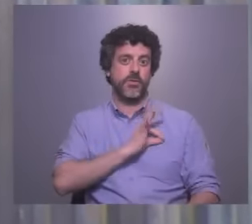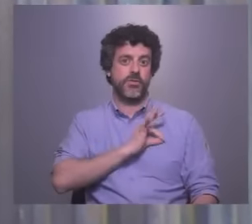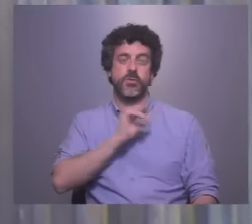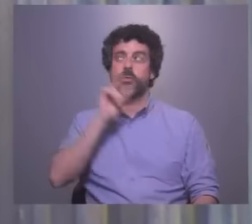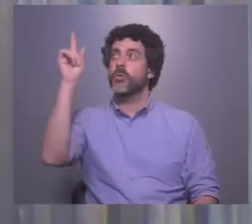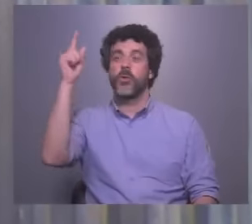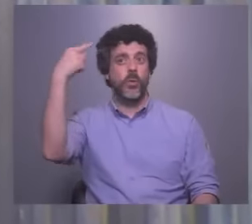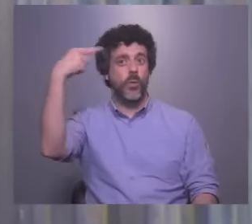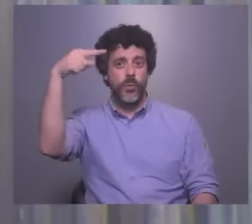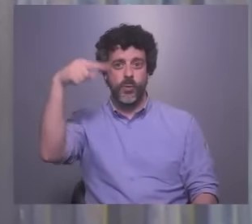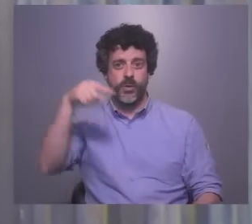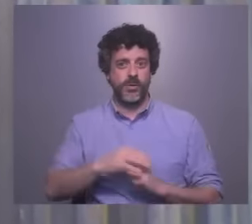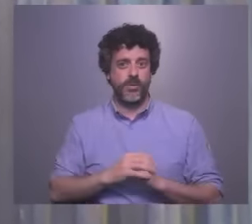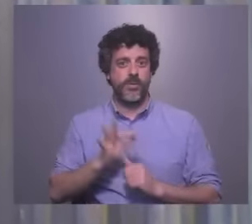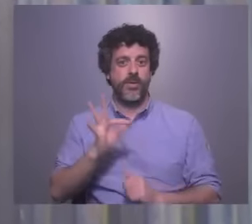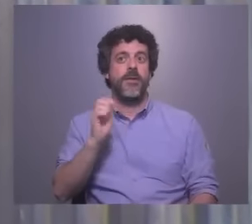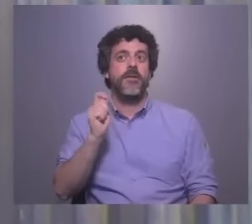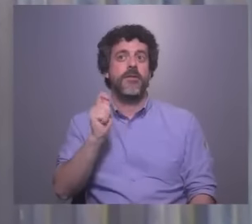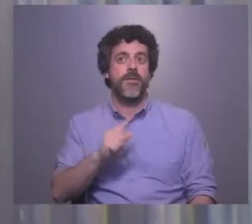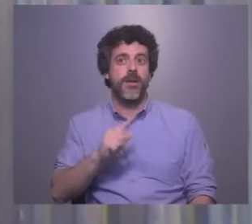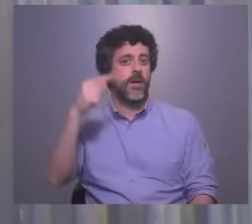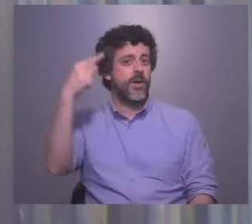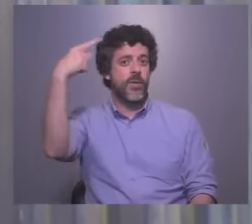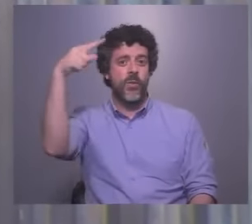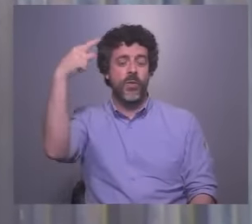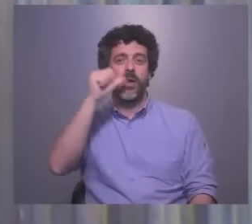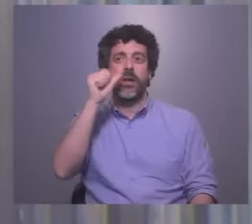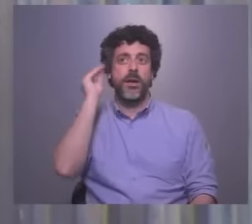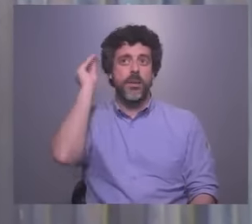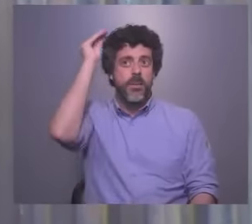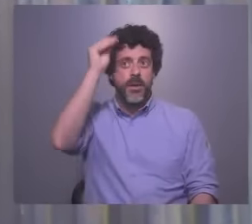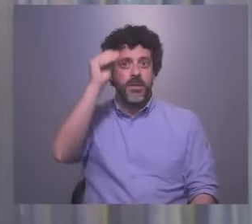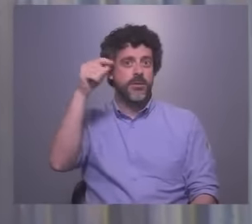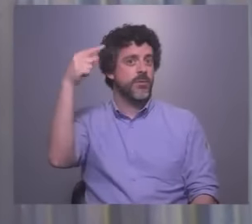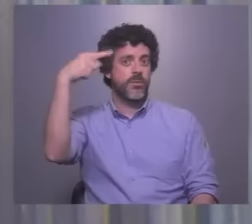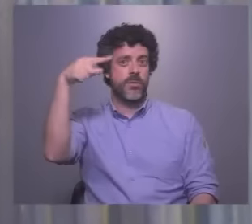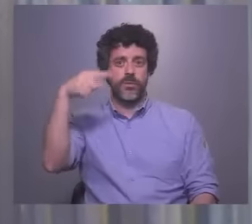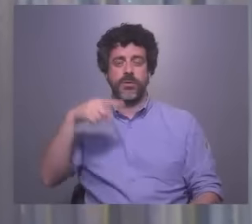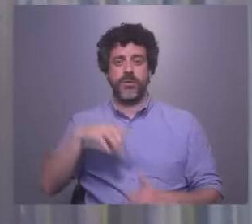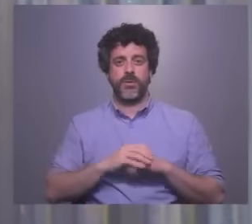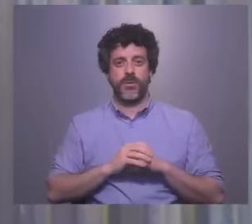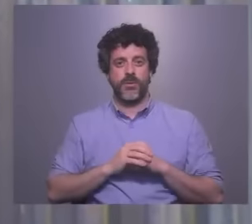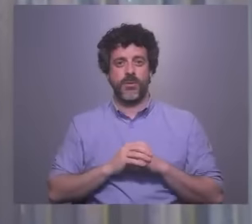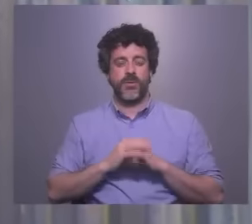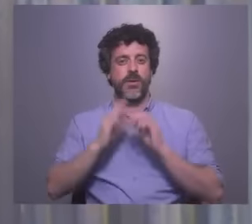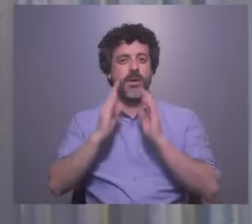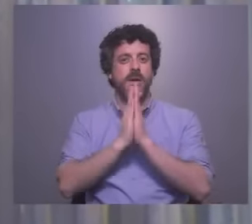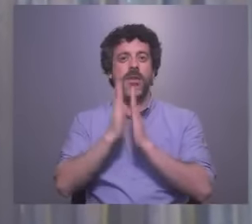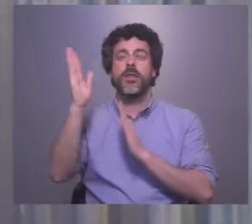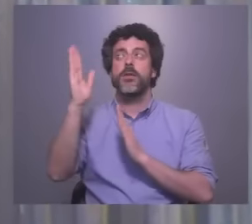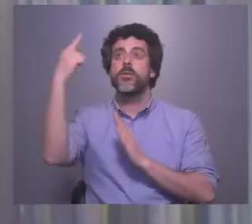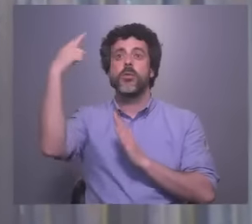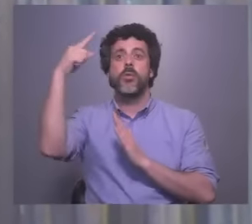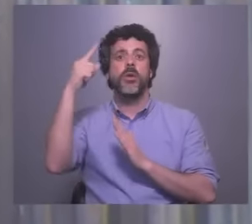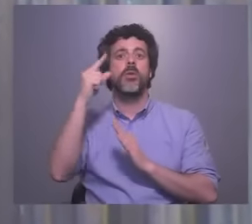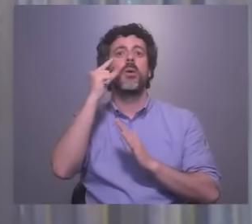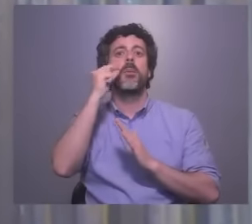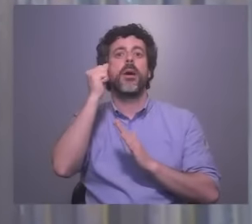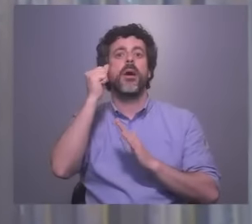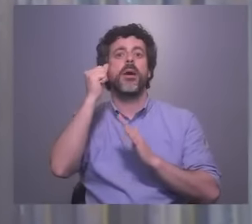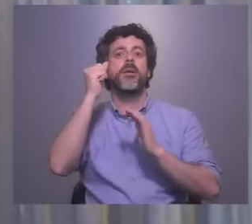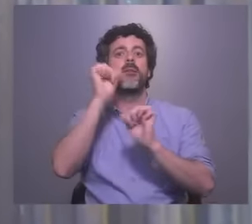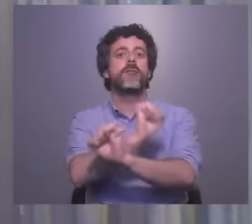um só espírito, como há uma só esperança na vida a que fostes chamados.